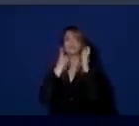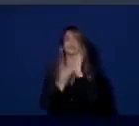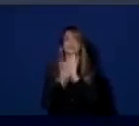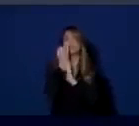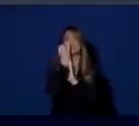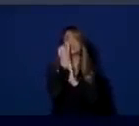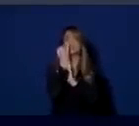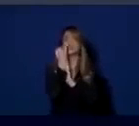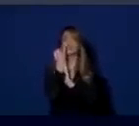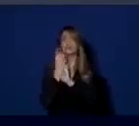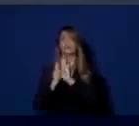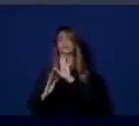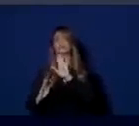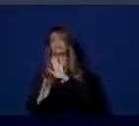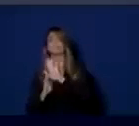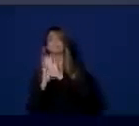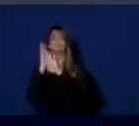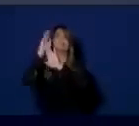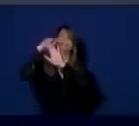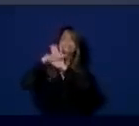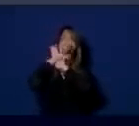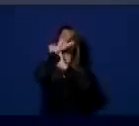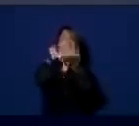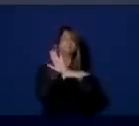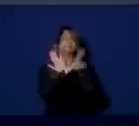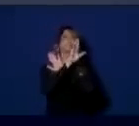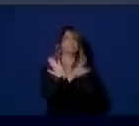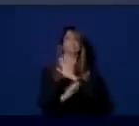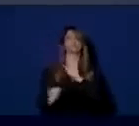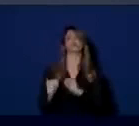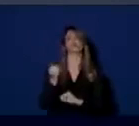aumento das curvas, da abertura das curvas e do aumento dos juros.